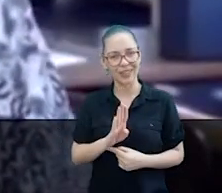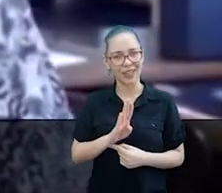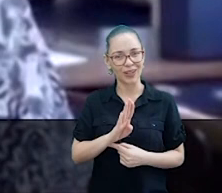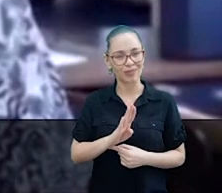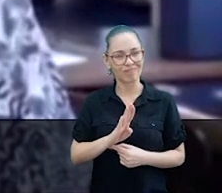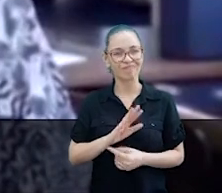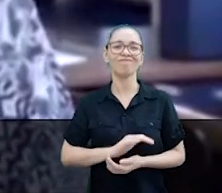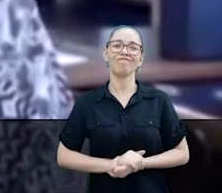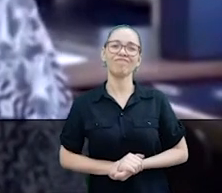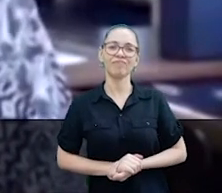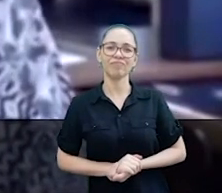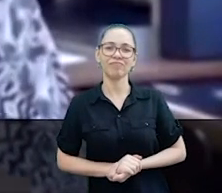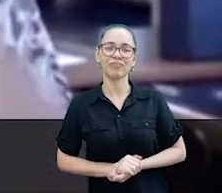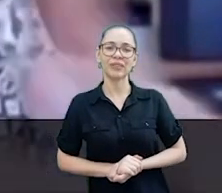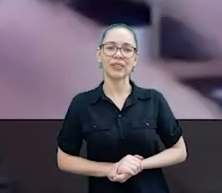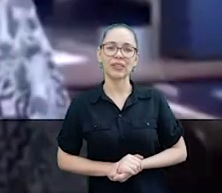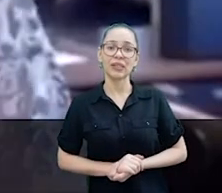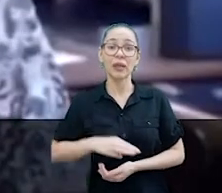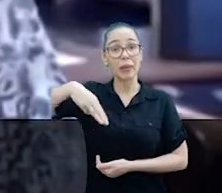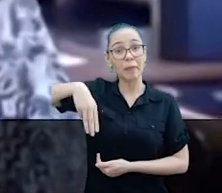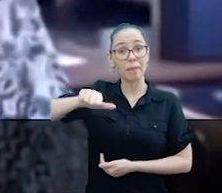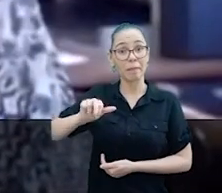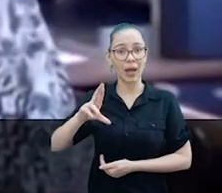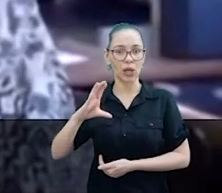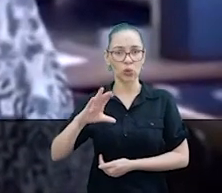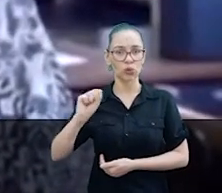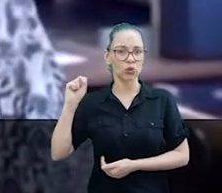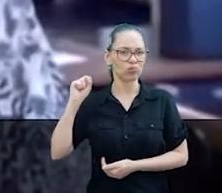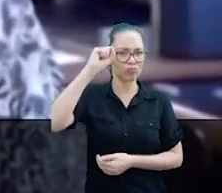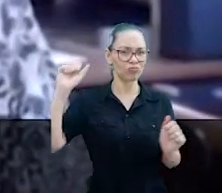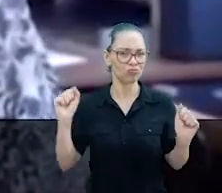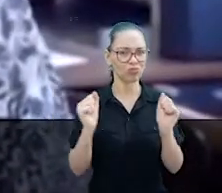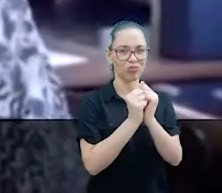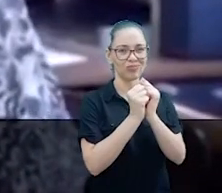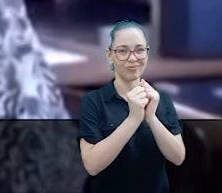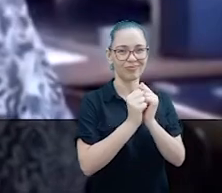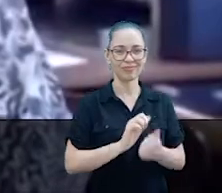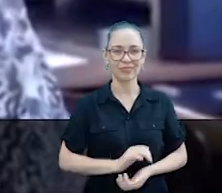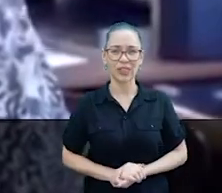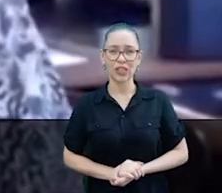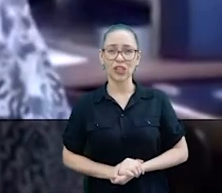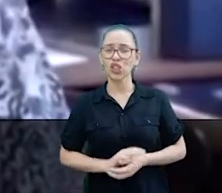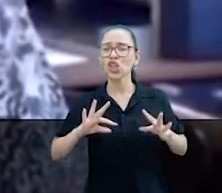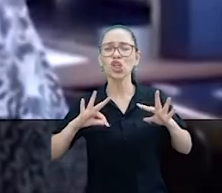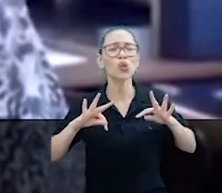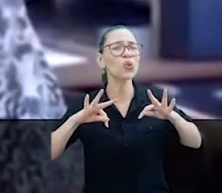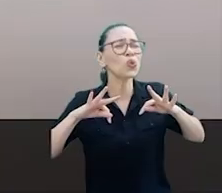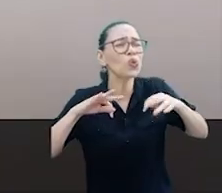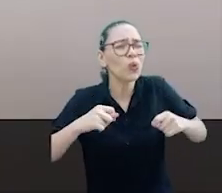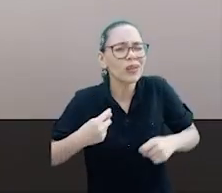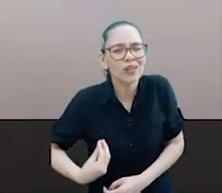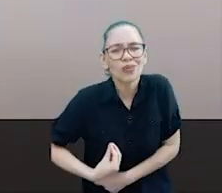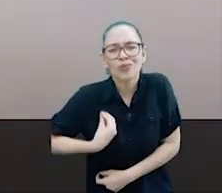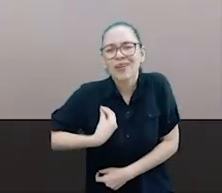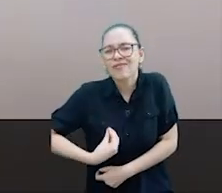pela iniciativa de homenageá-lo, acho absolutamente correto. E Marcos Vinícius, sempre presente.